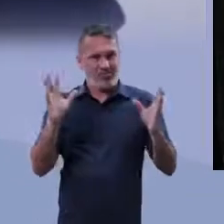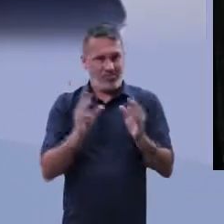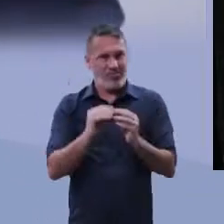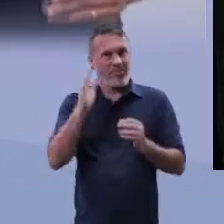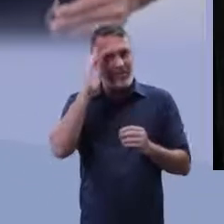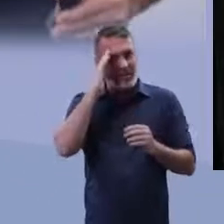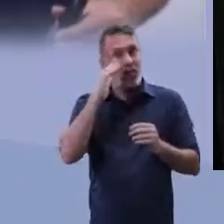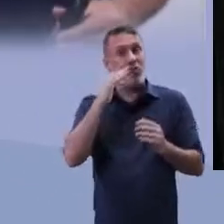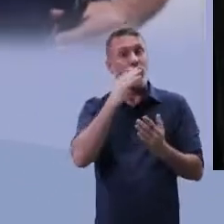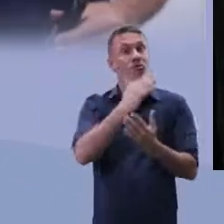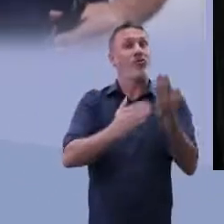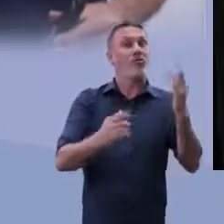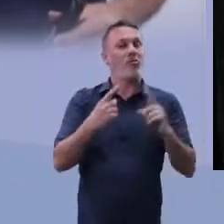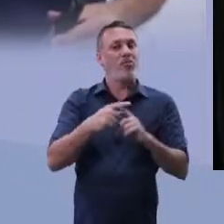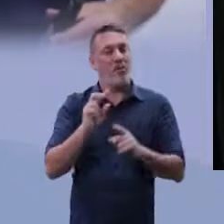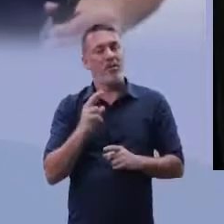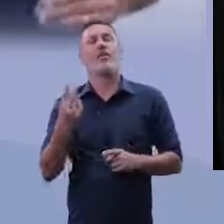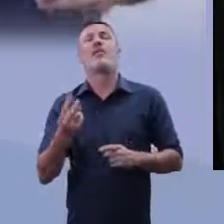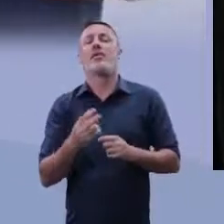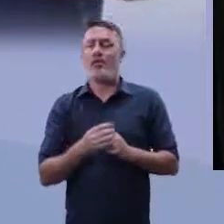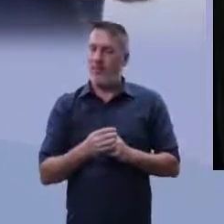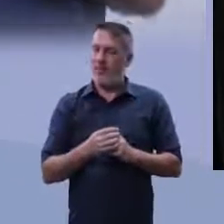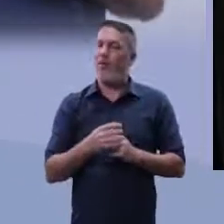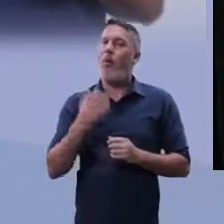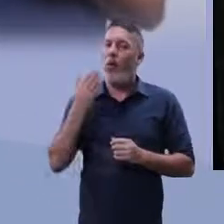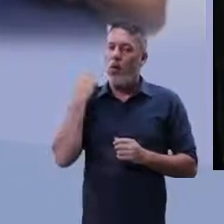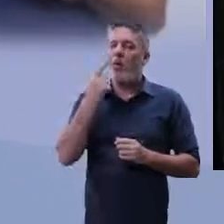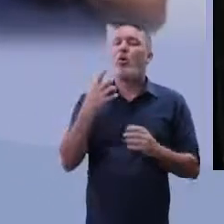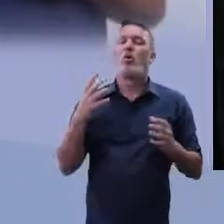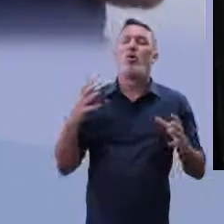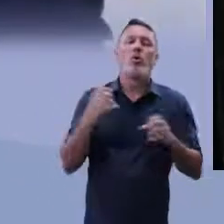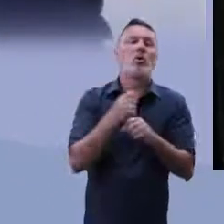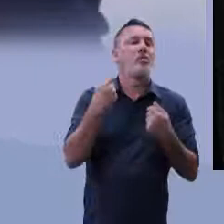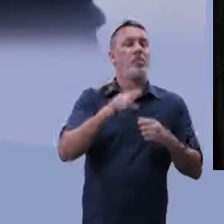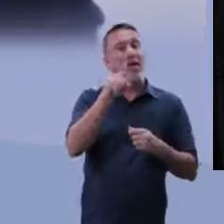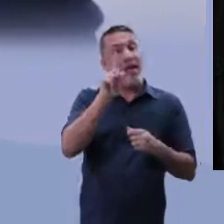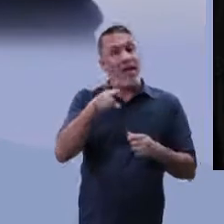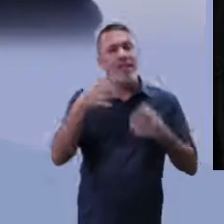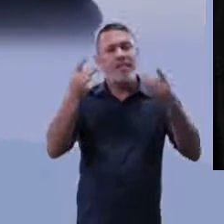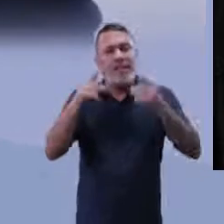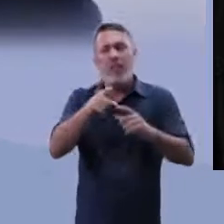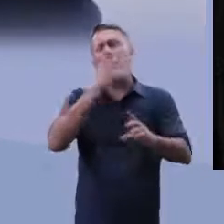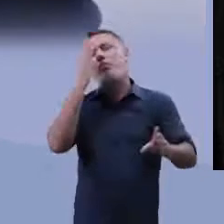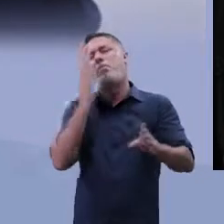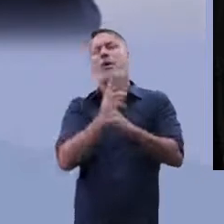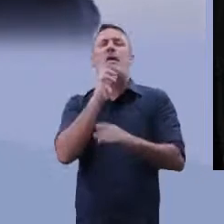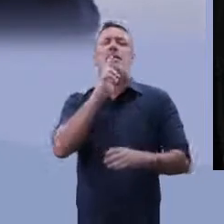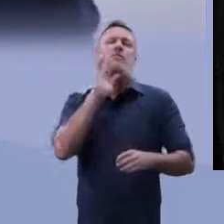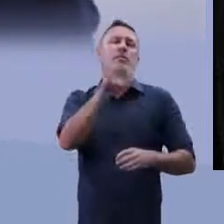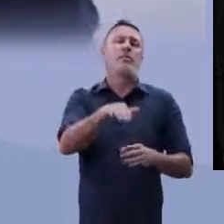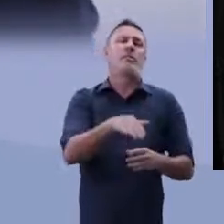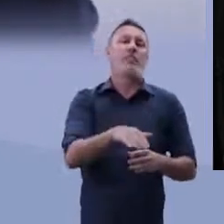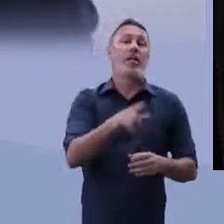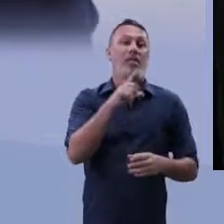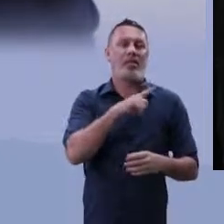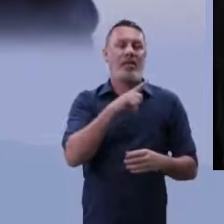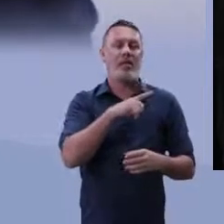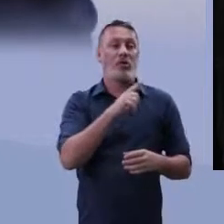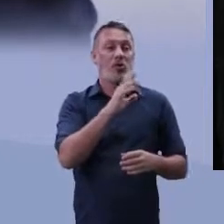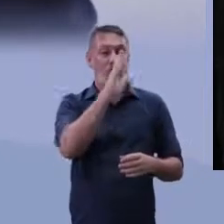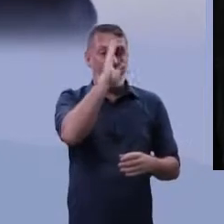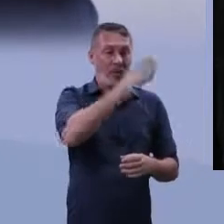virar um quinto. Pegou a visão, meu hacker? Ah, moleque! Esse detalhe que é diferente